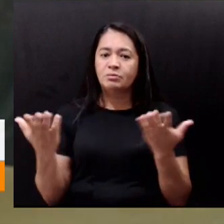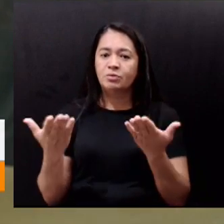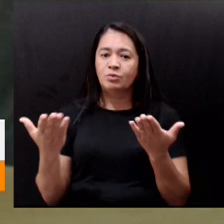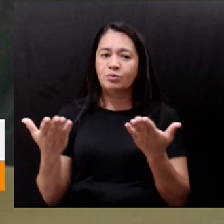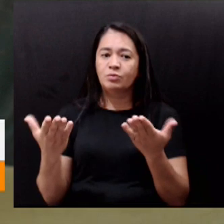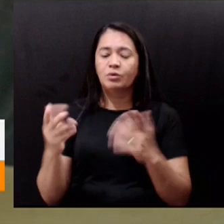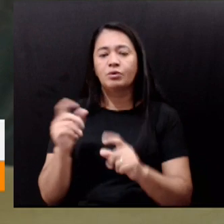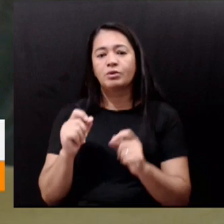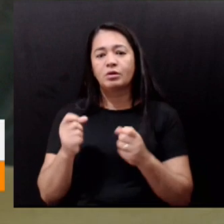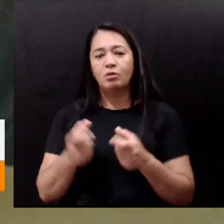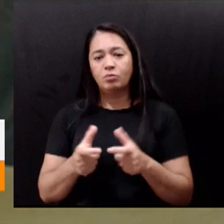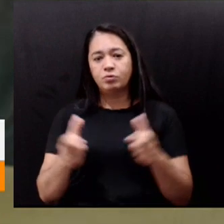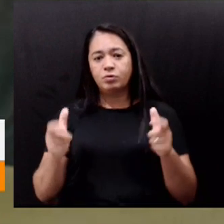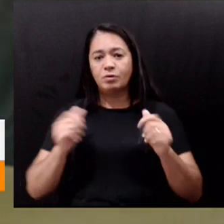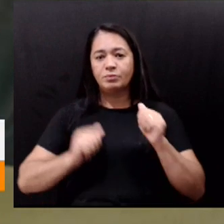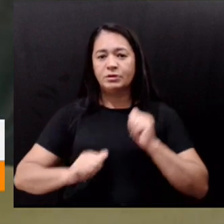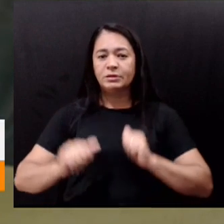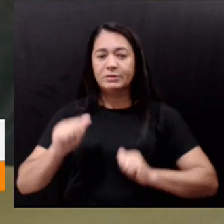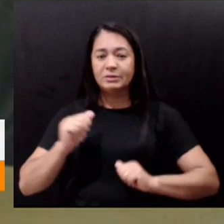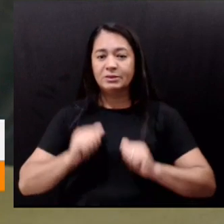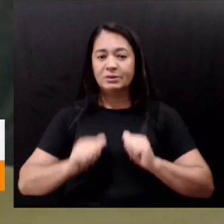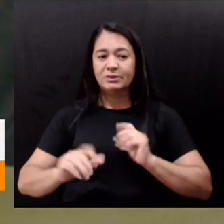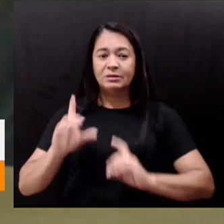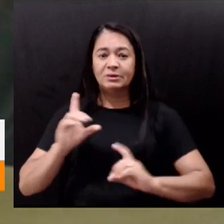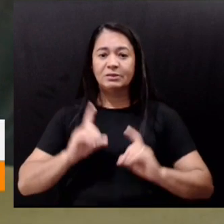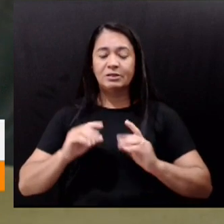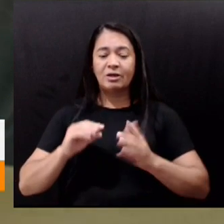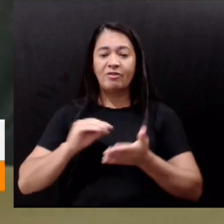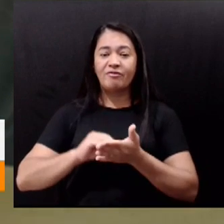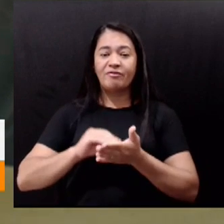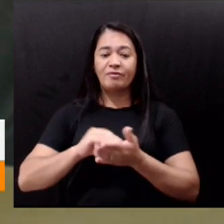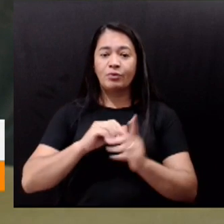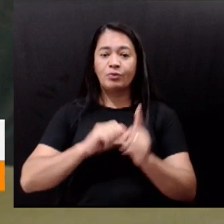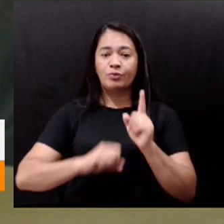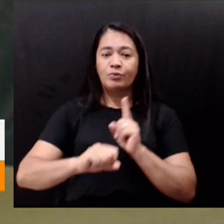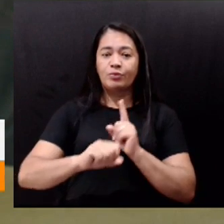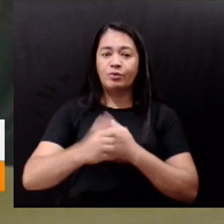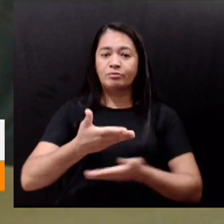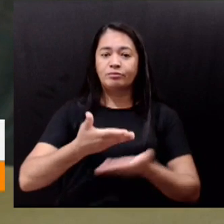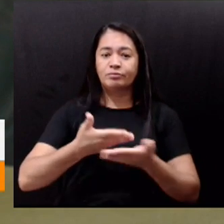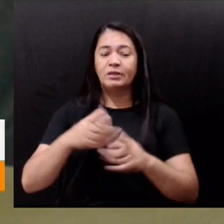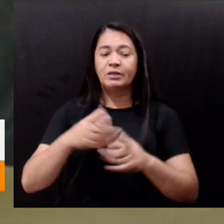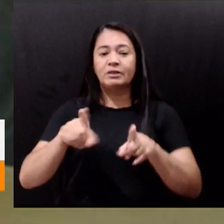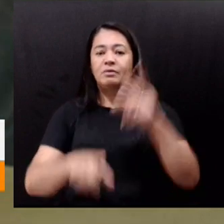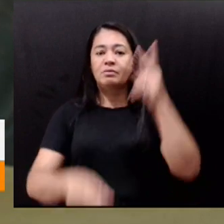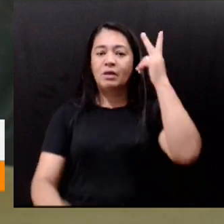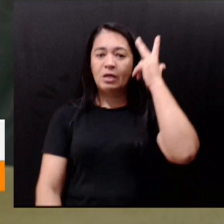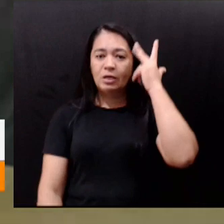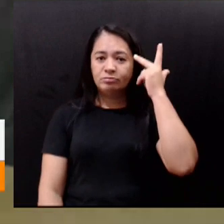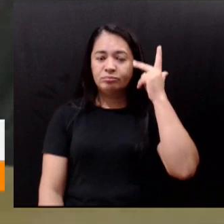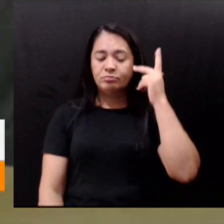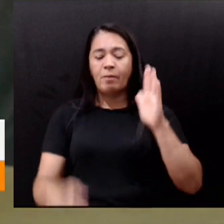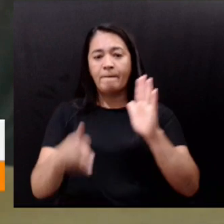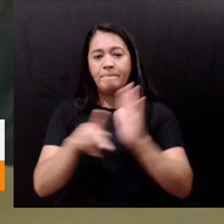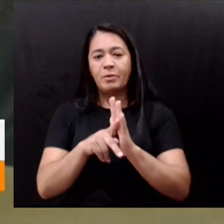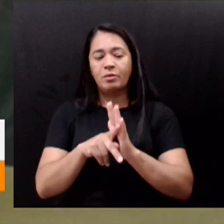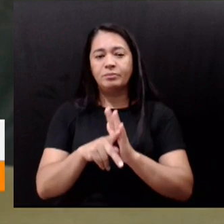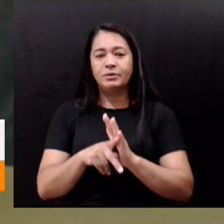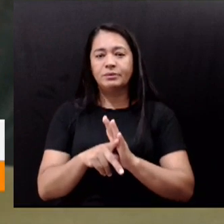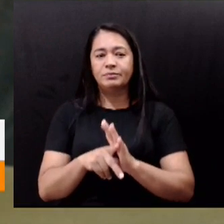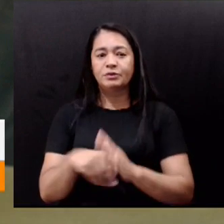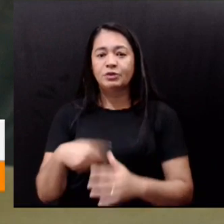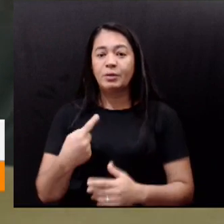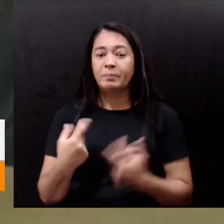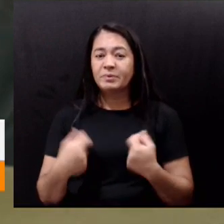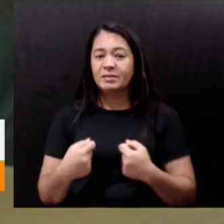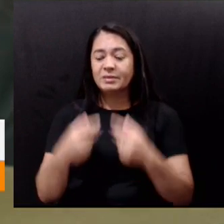de ansiedade, a falta de socialização e a naturalização do individualismo. A gente precisa estar atentos, porque nós